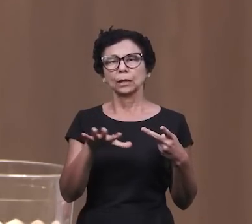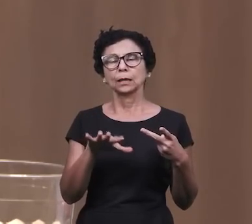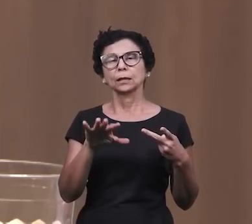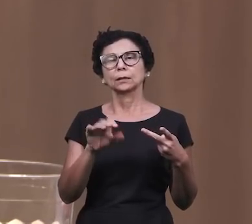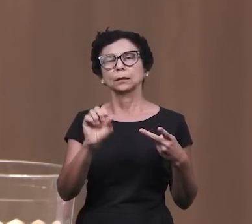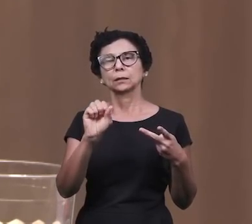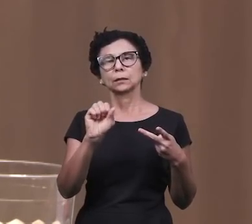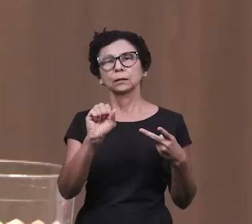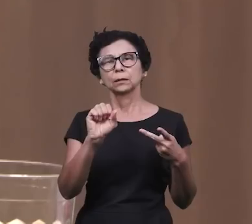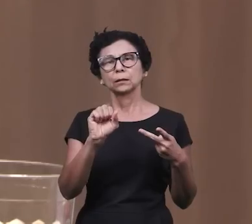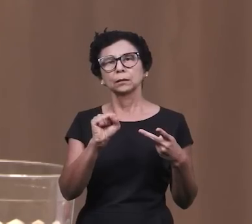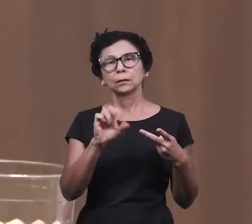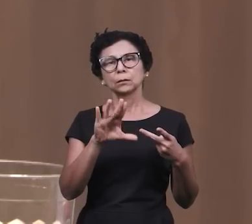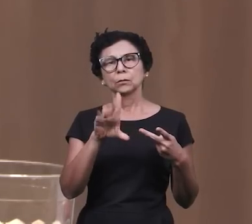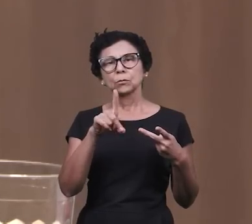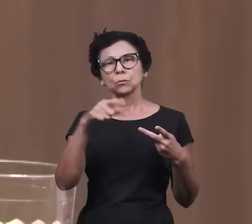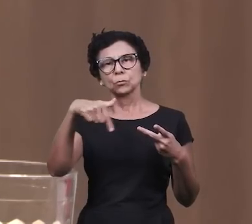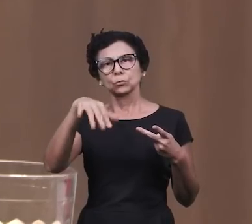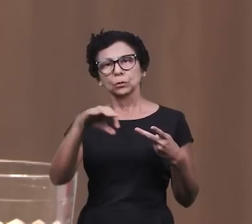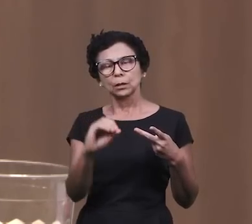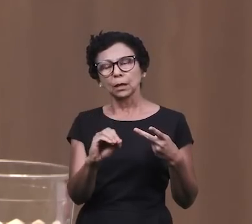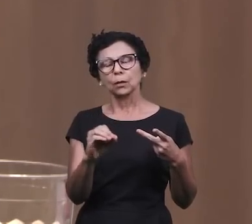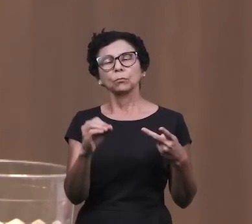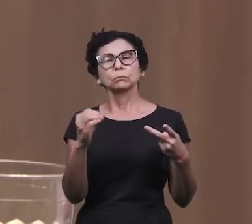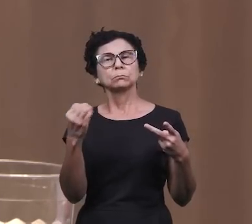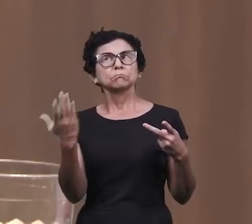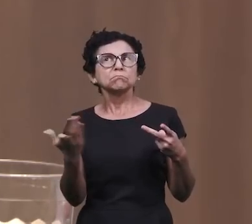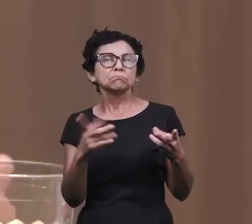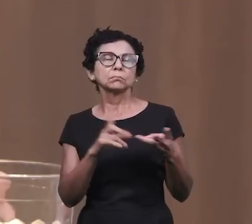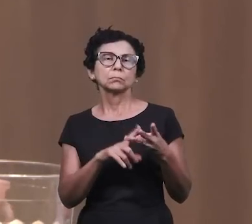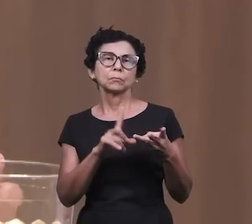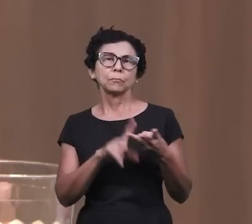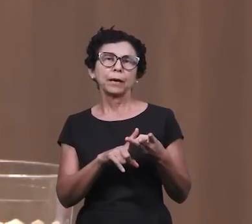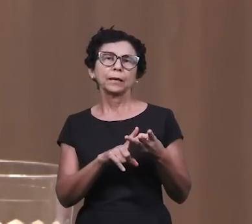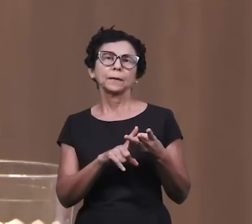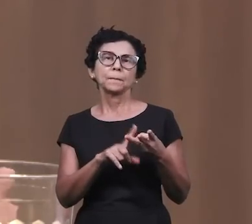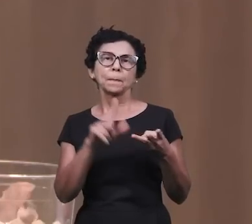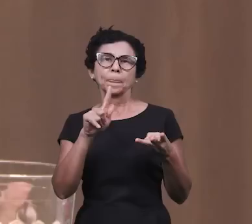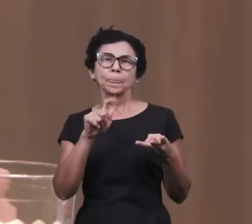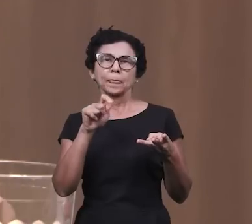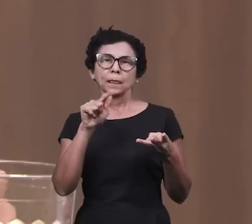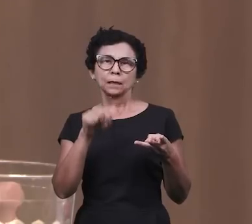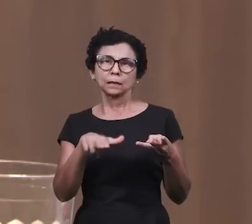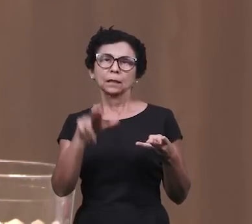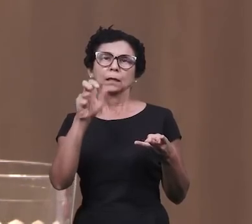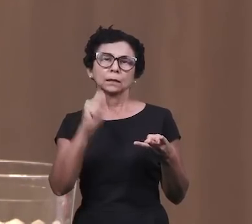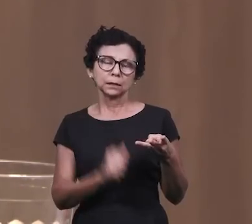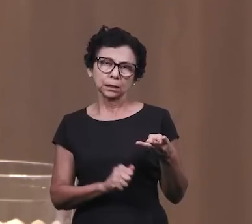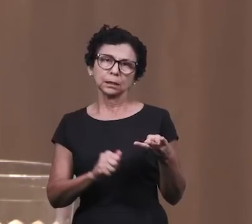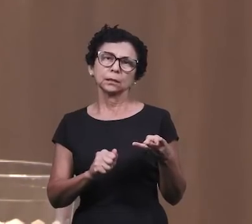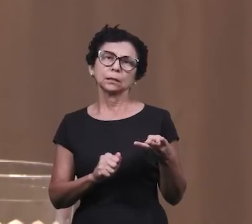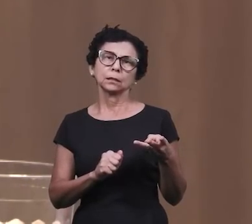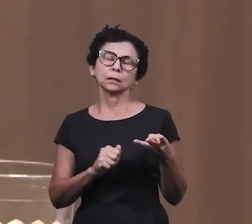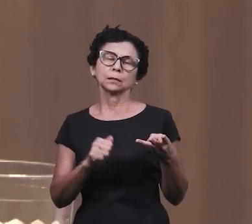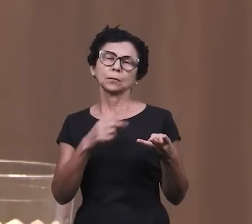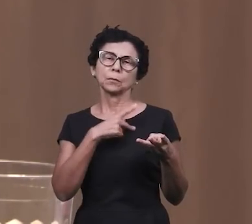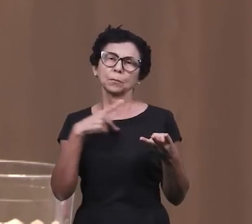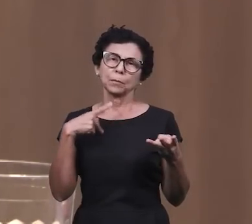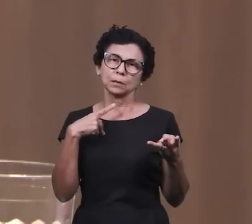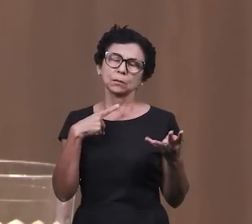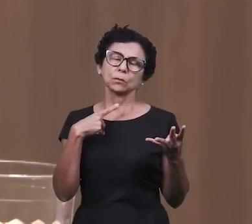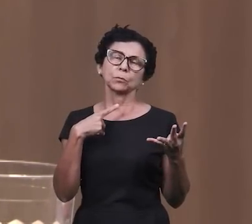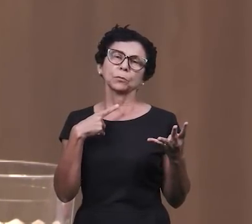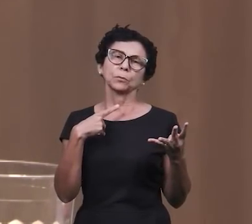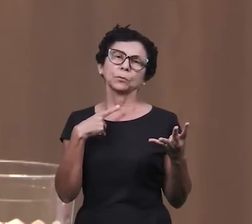seminário no Sudão do Sul e tivemos também em Gana os pastores lá, o Stephen Sawiri e também